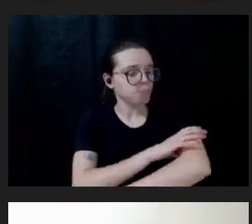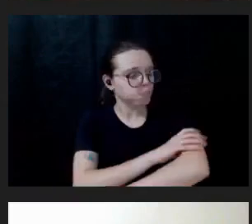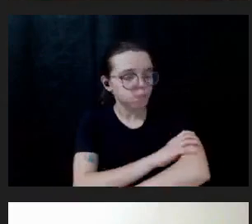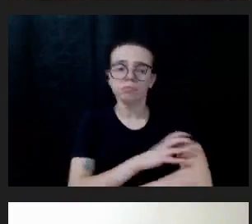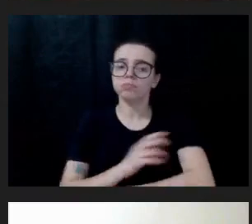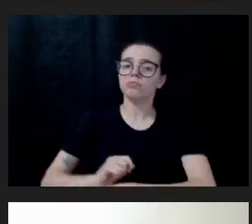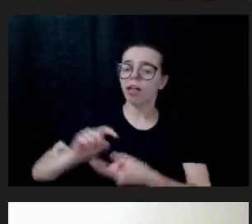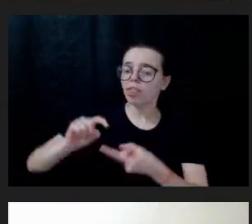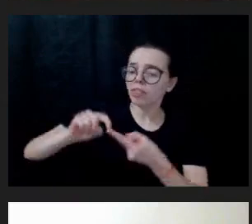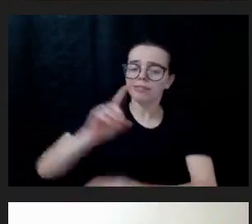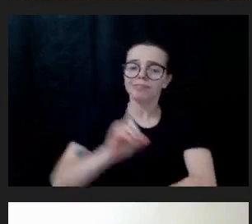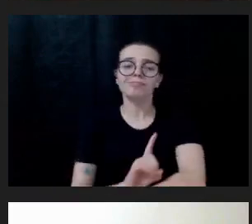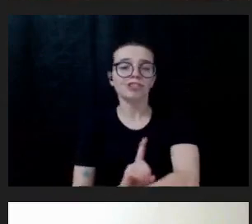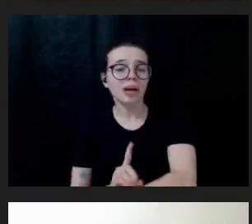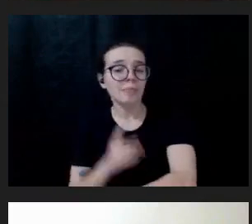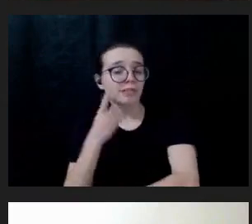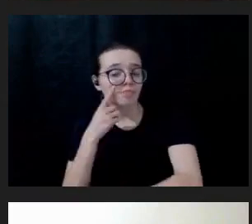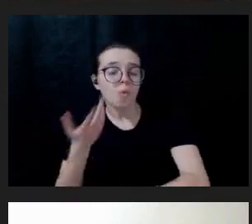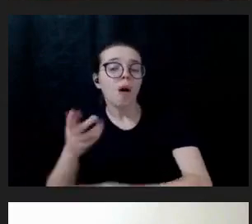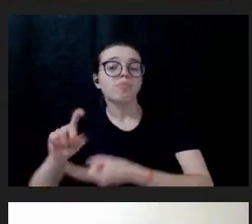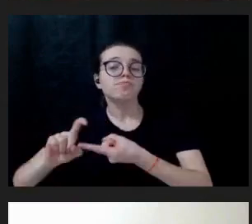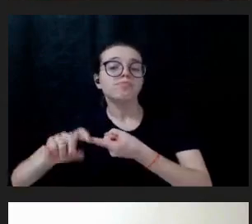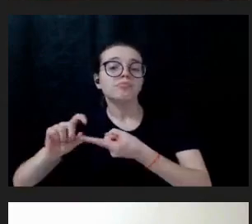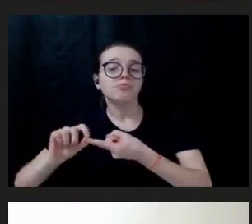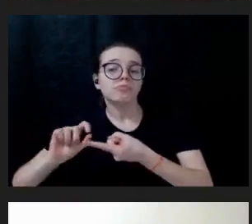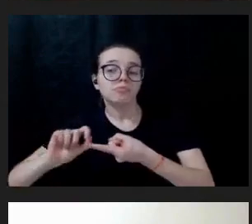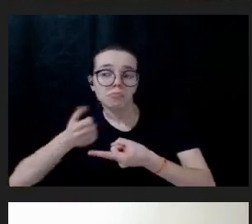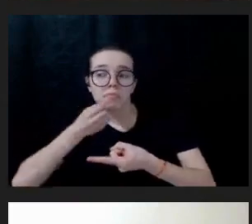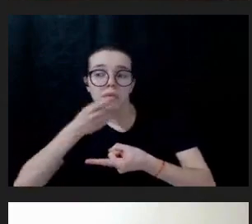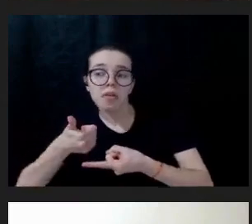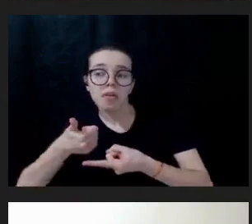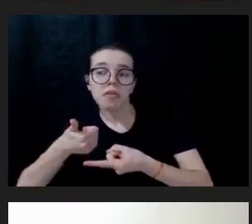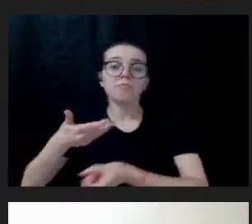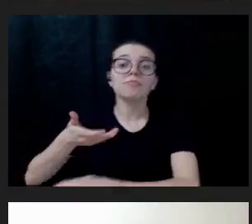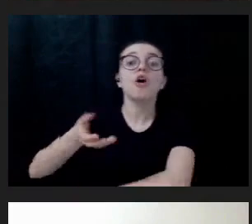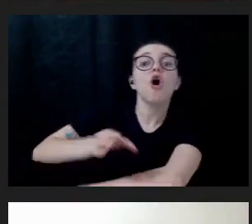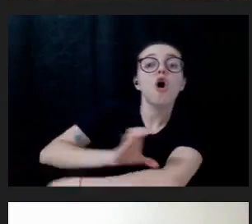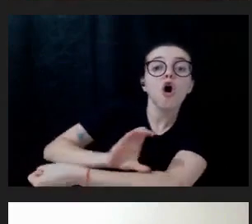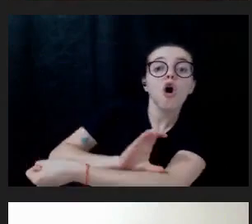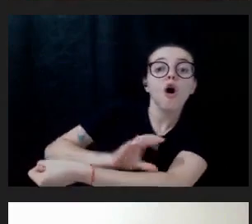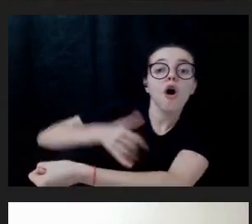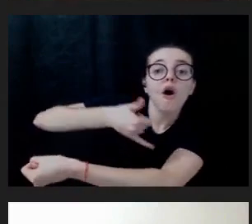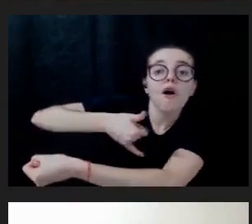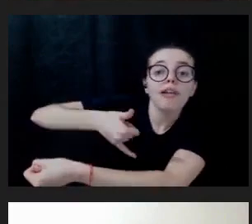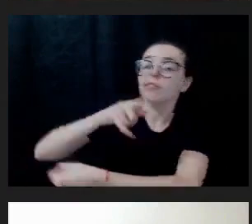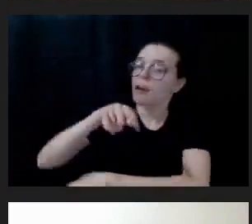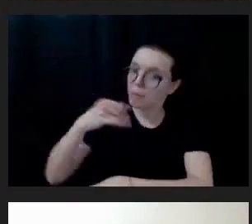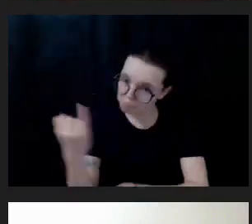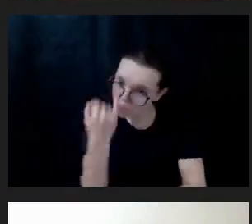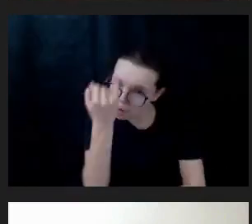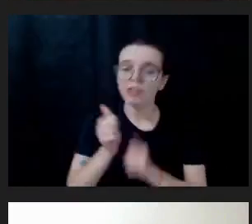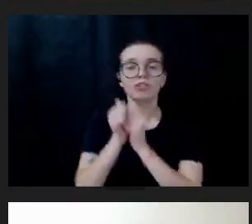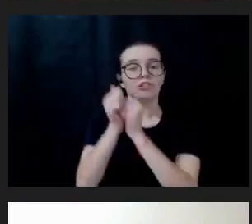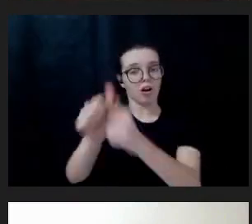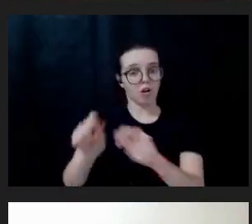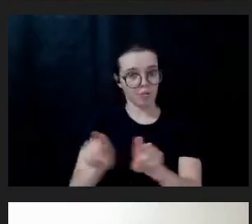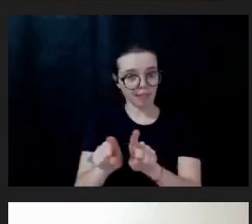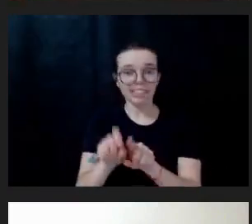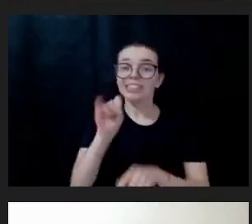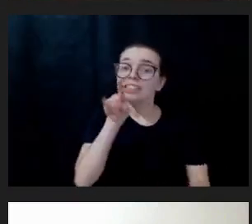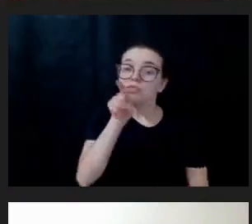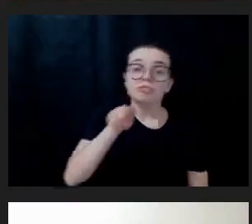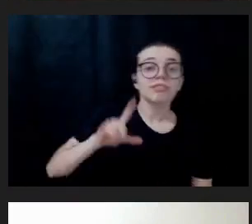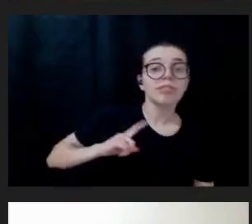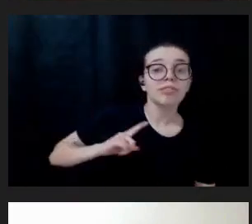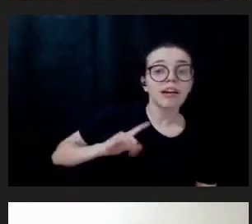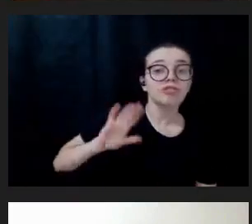colesterol e ter orientação médica. Se você tem algum desses fatores, né? Ah, eu já